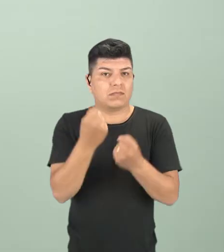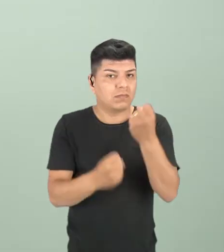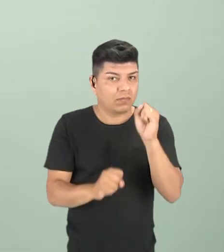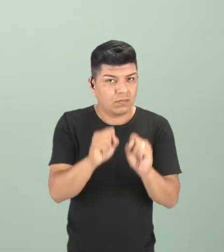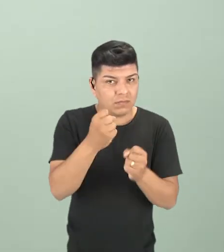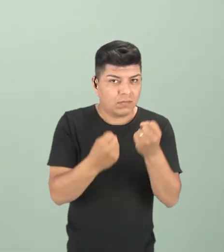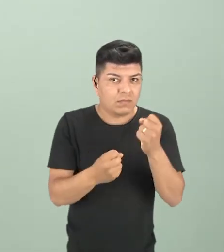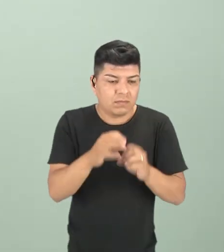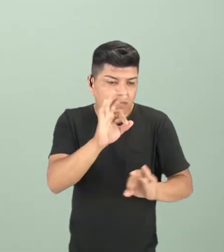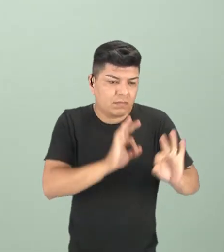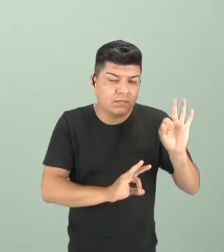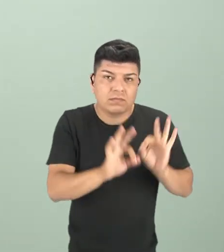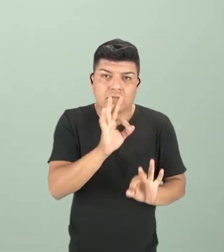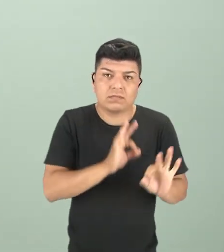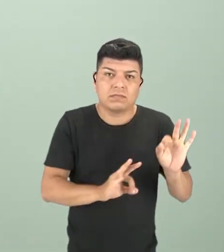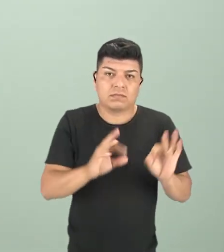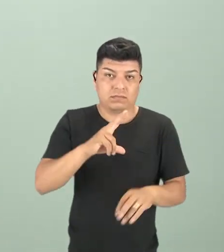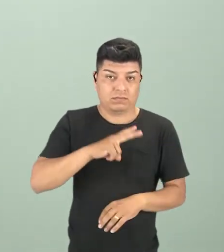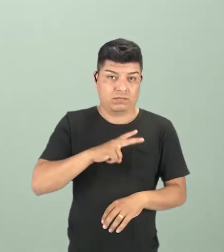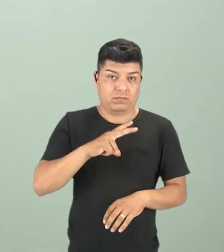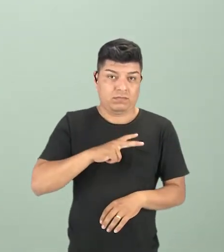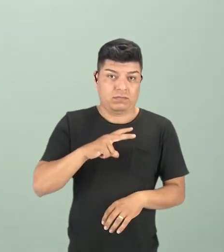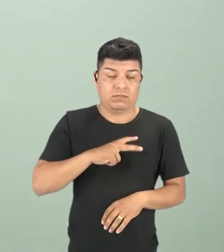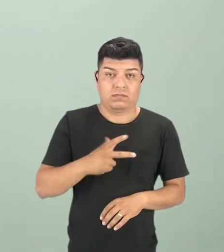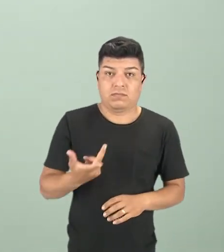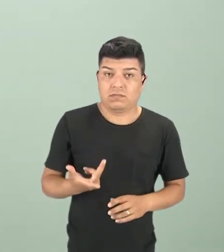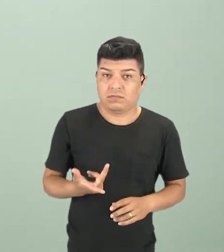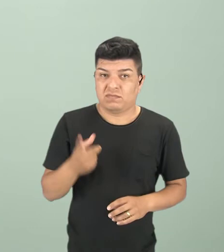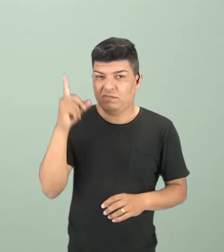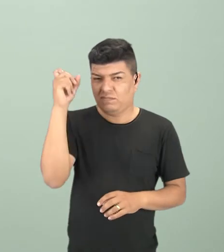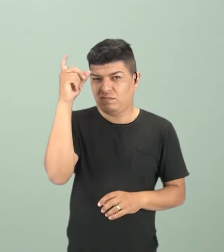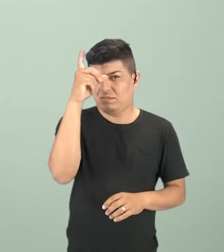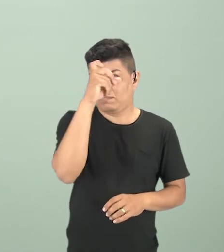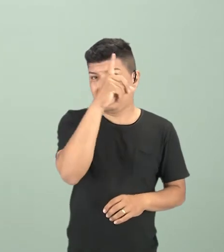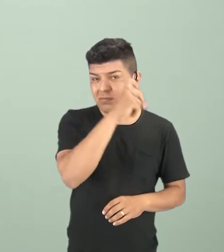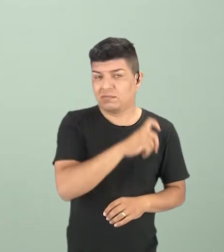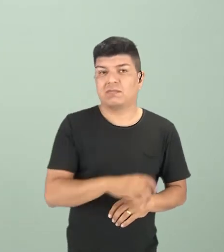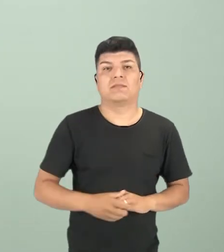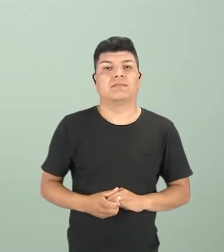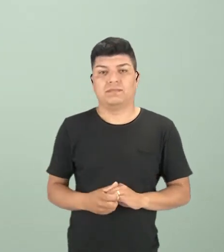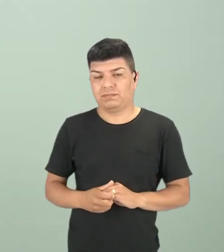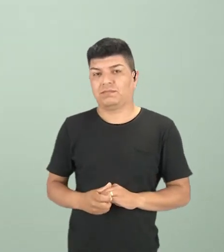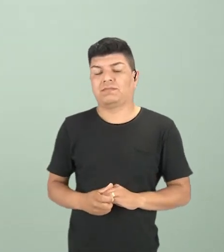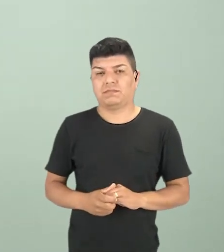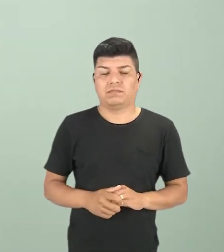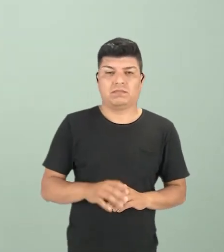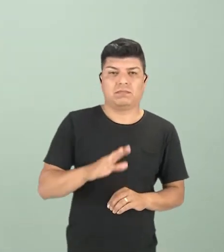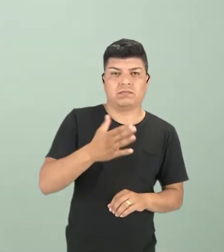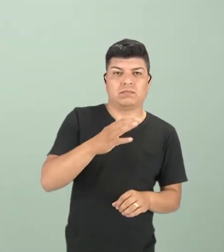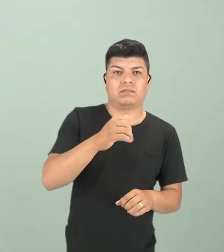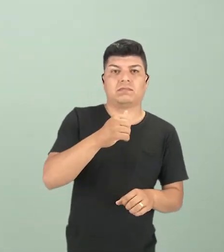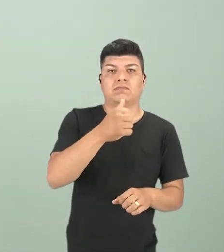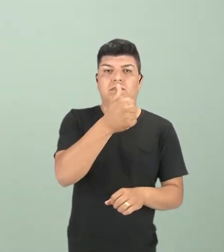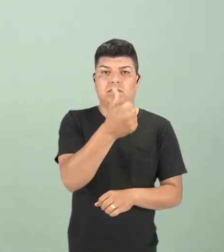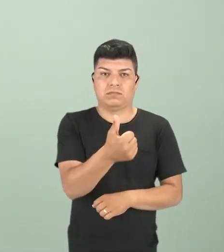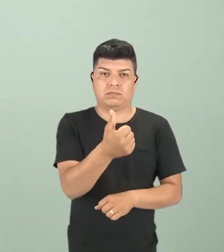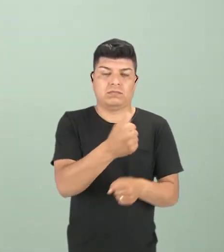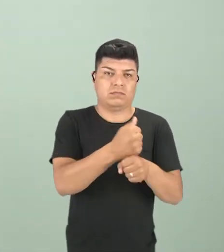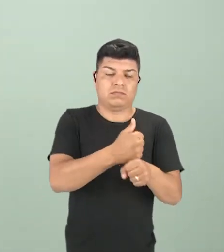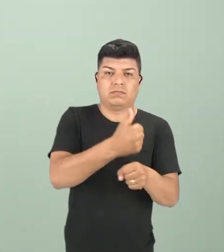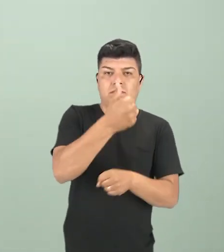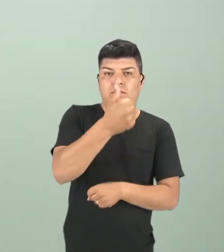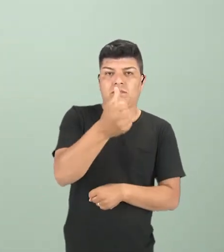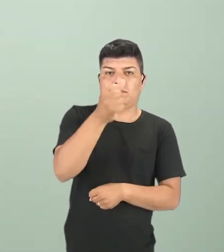para organizar Portugal, a coisa fica bem difícil nesse meio termo aí. Então, entre 1815